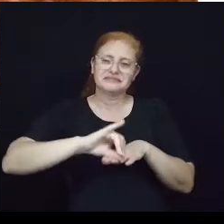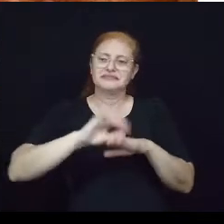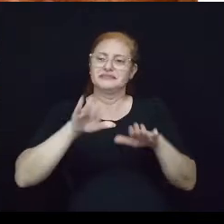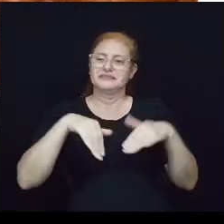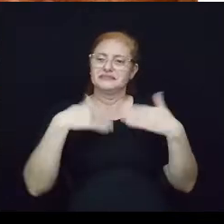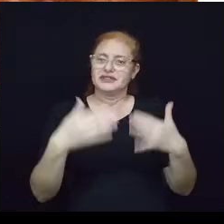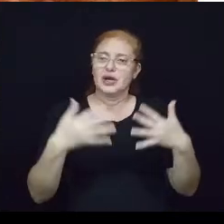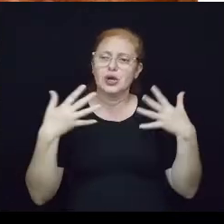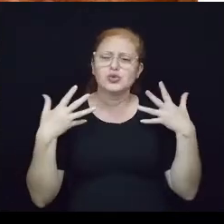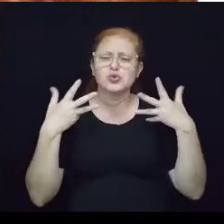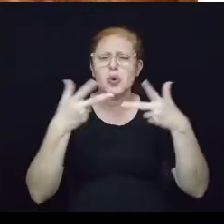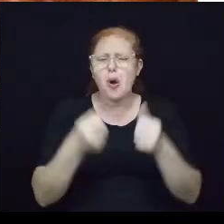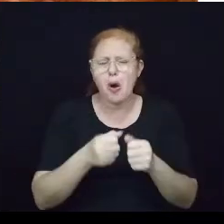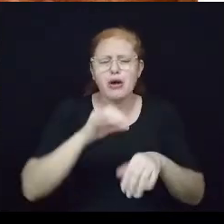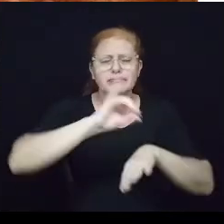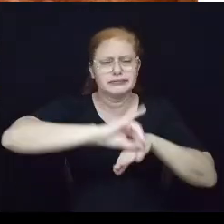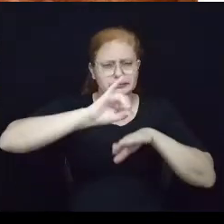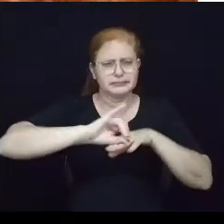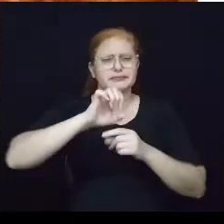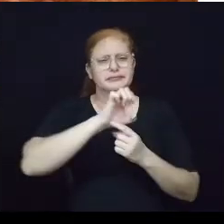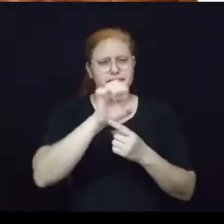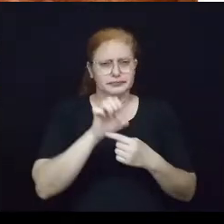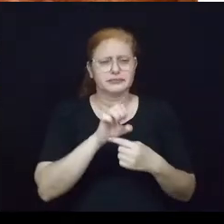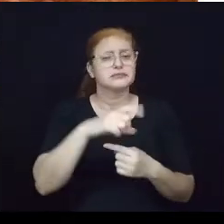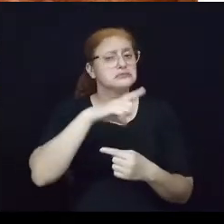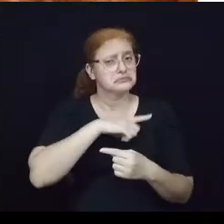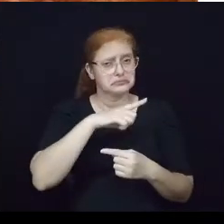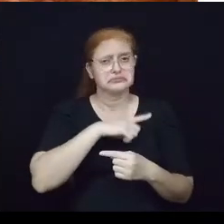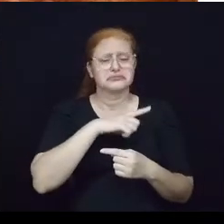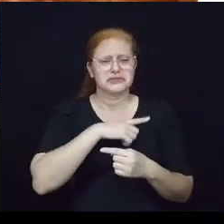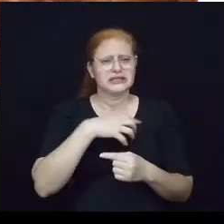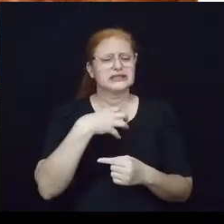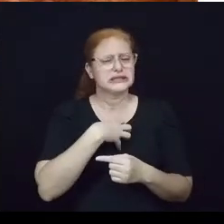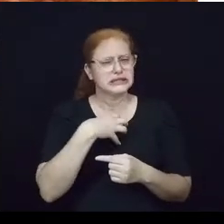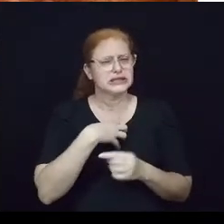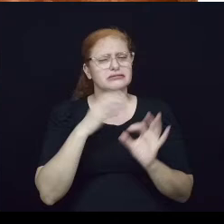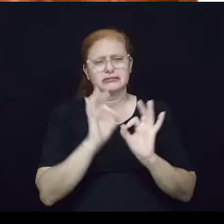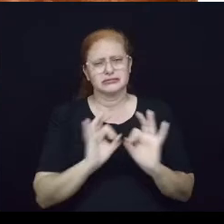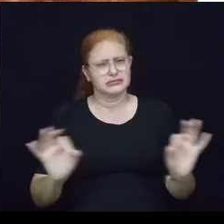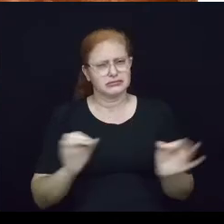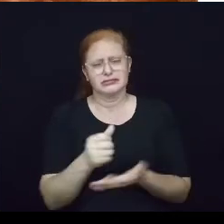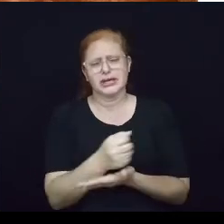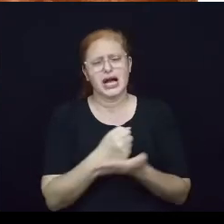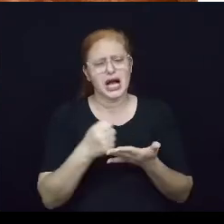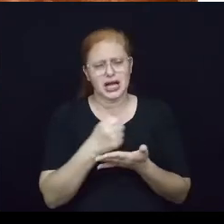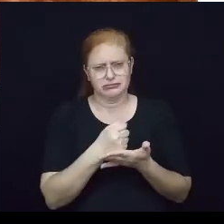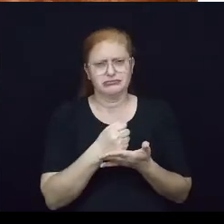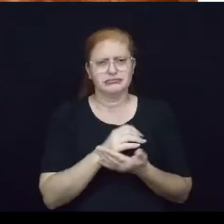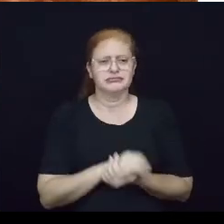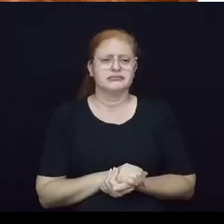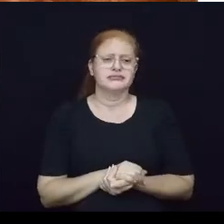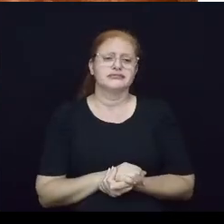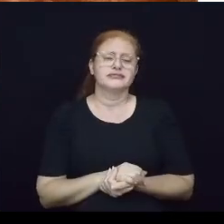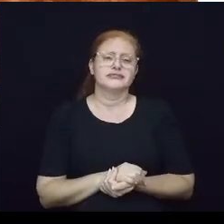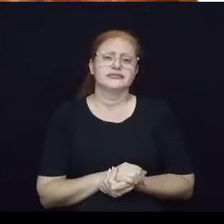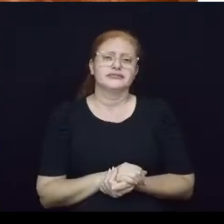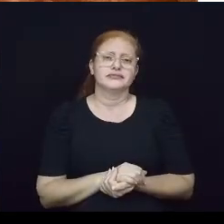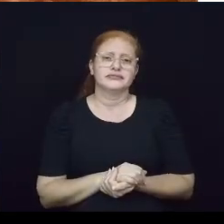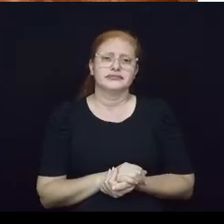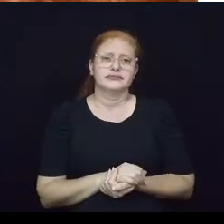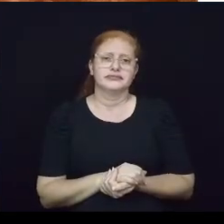Então, todas as obras da exposição, elas têm esse algoritmo, digamos, simples, assim, básico, ou